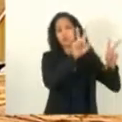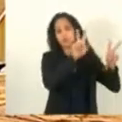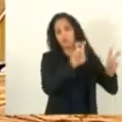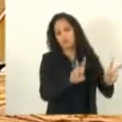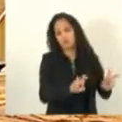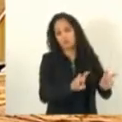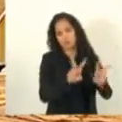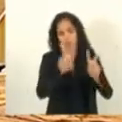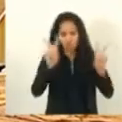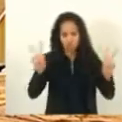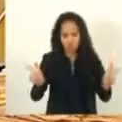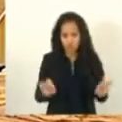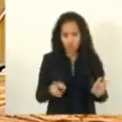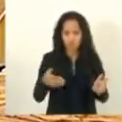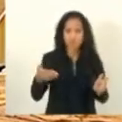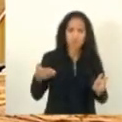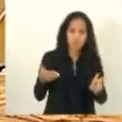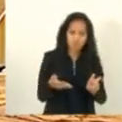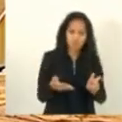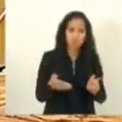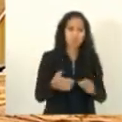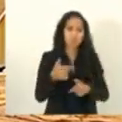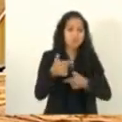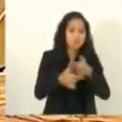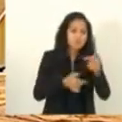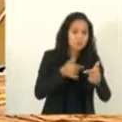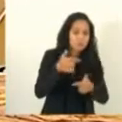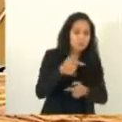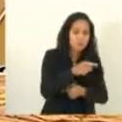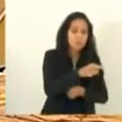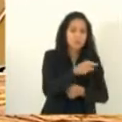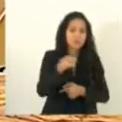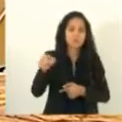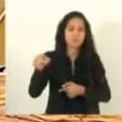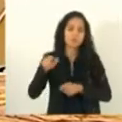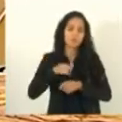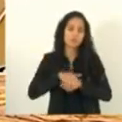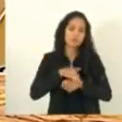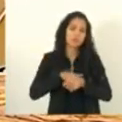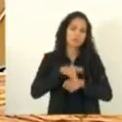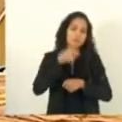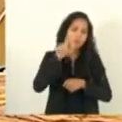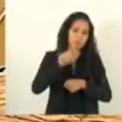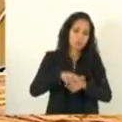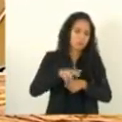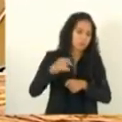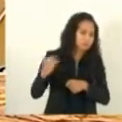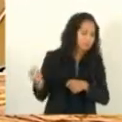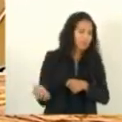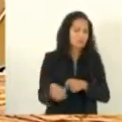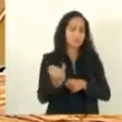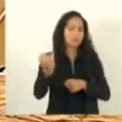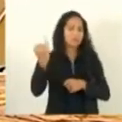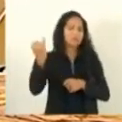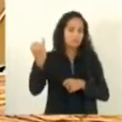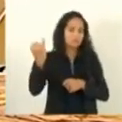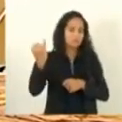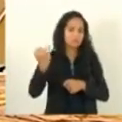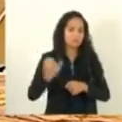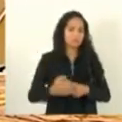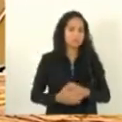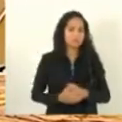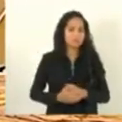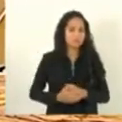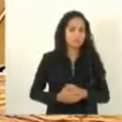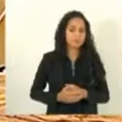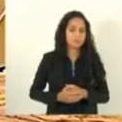relativas à execução do trabalho de vocês, que é extremamente importante,